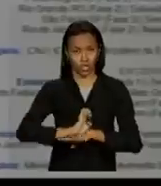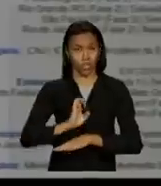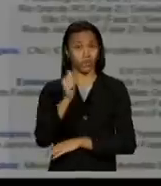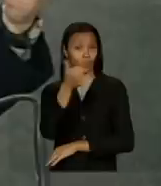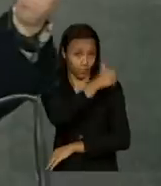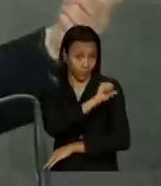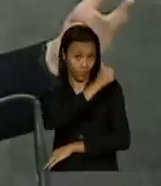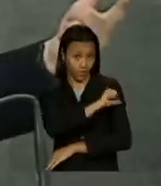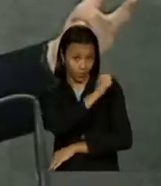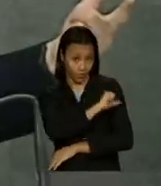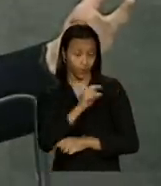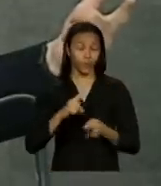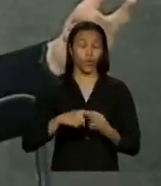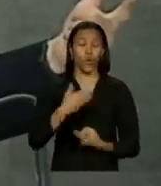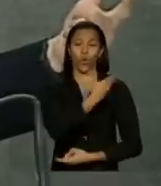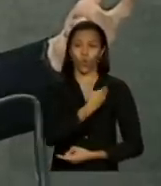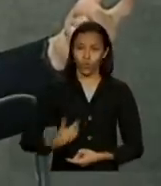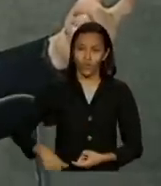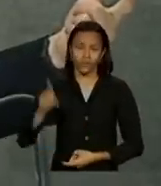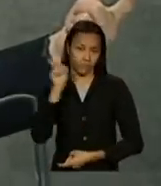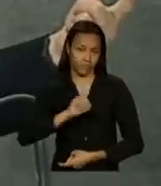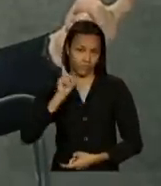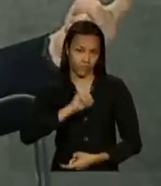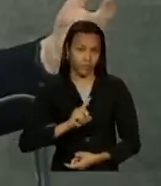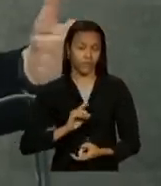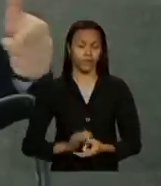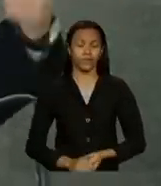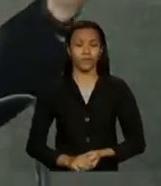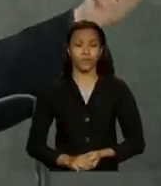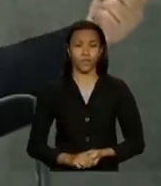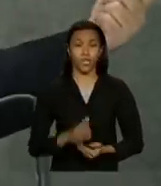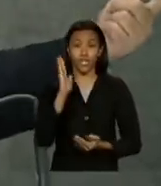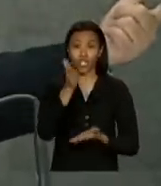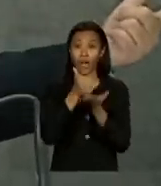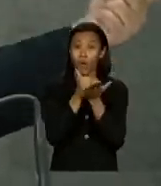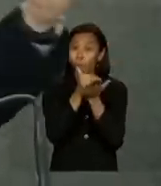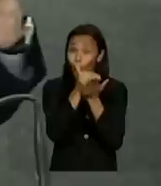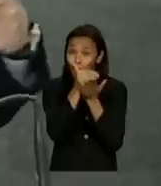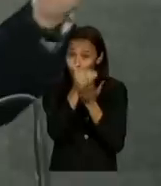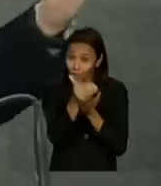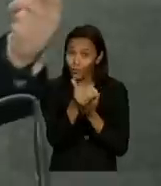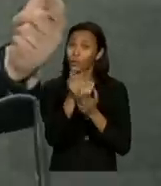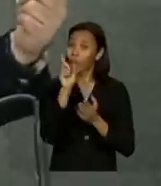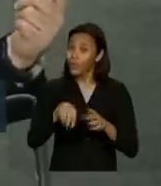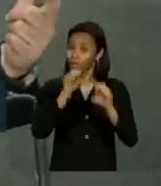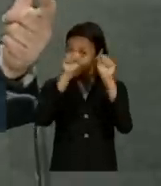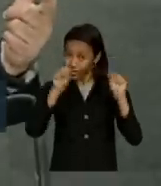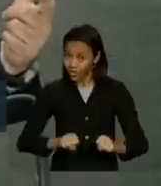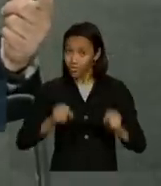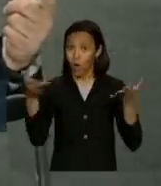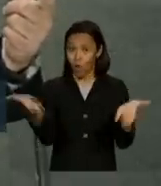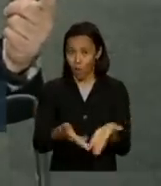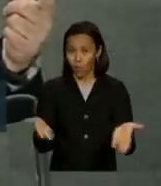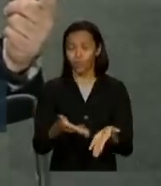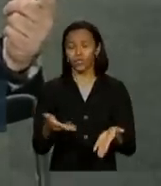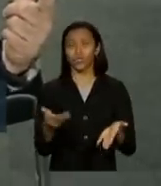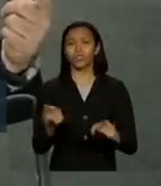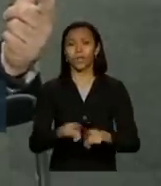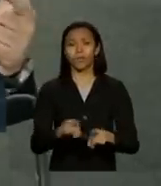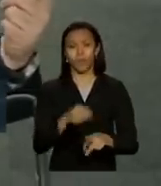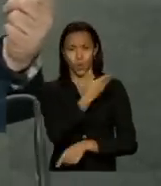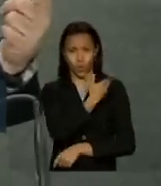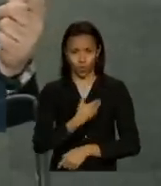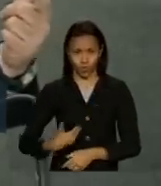Janeiro o governo de minas né que começou com a s e hoje com Governador eh